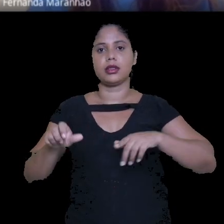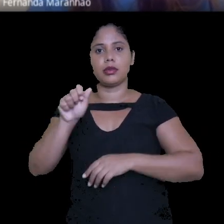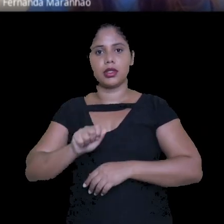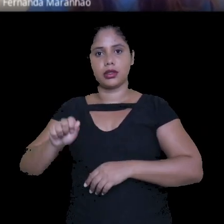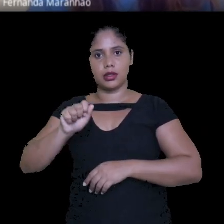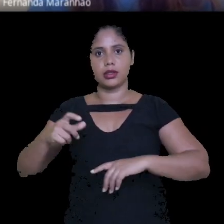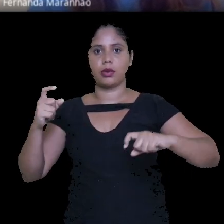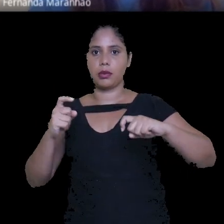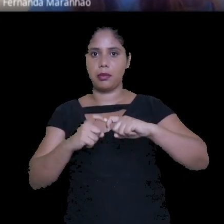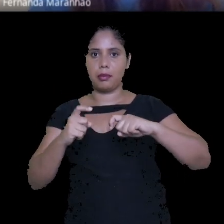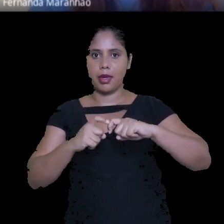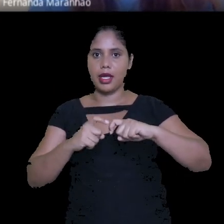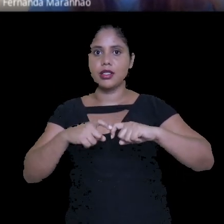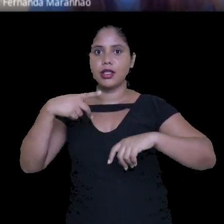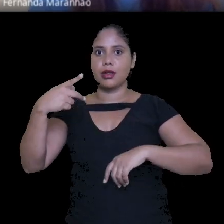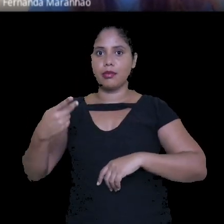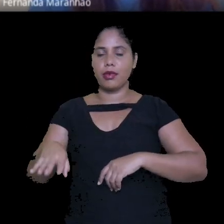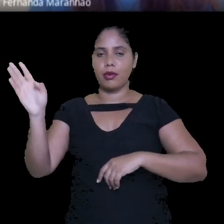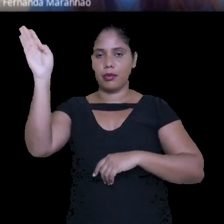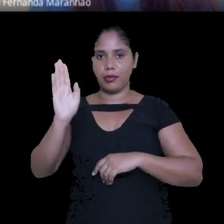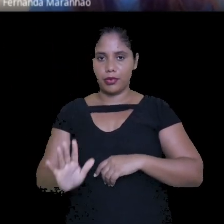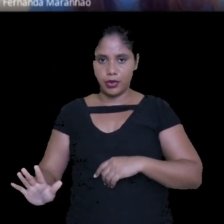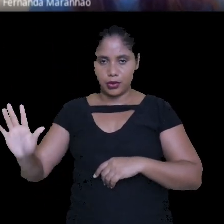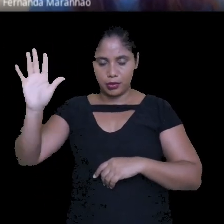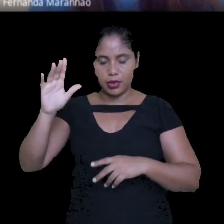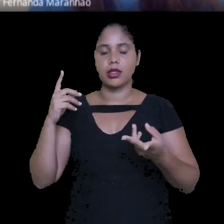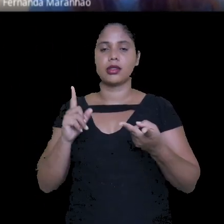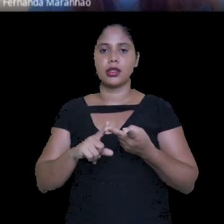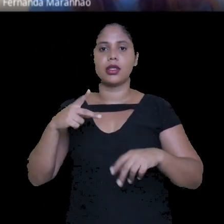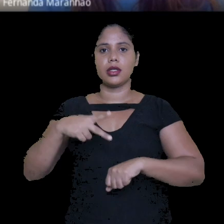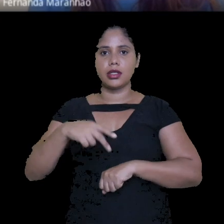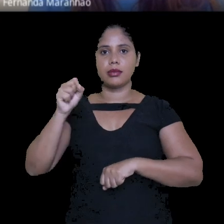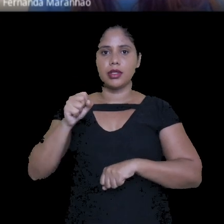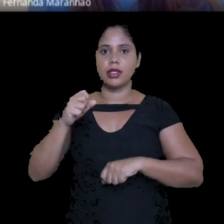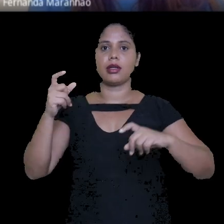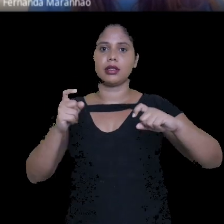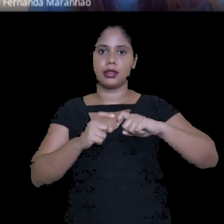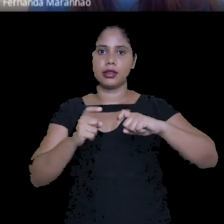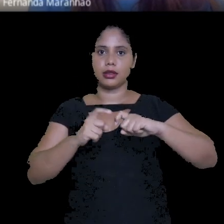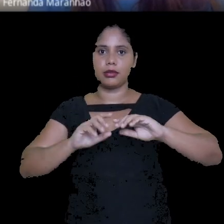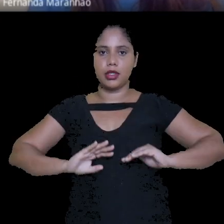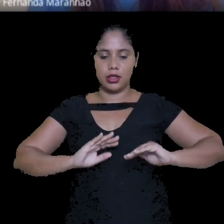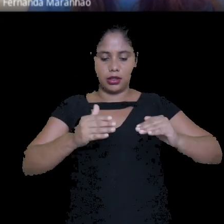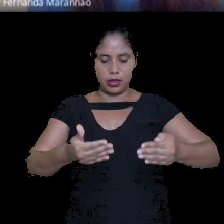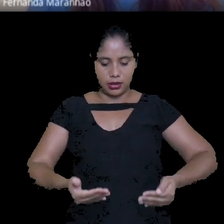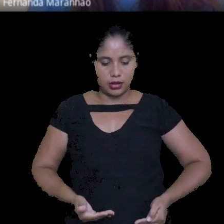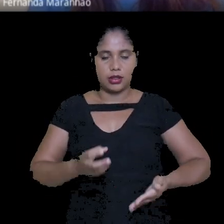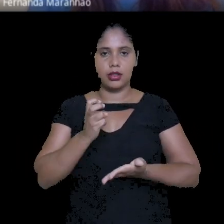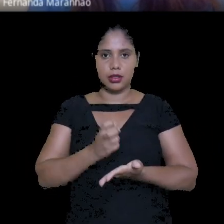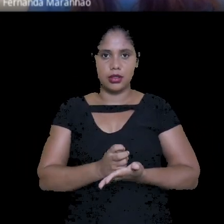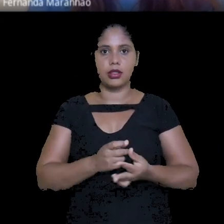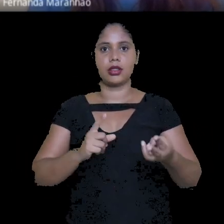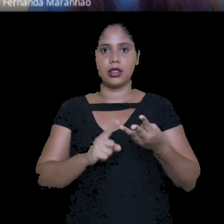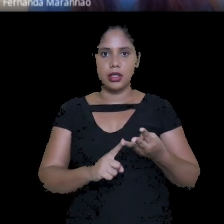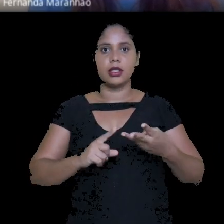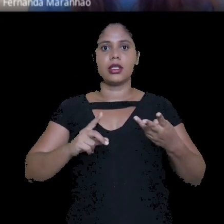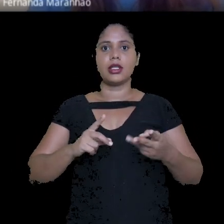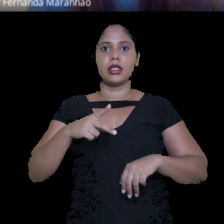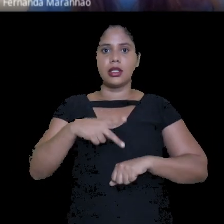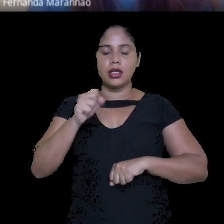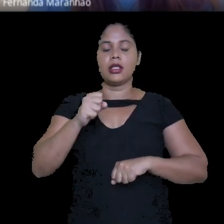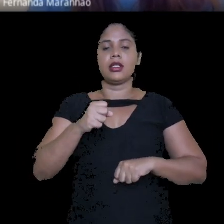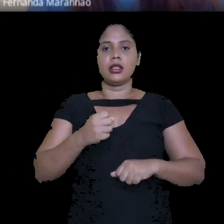Médica Brasileira, e título de ultrassonografia em ginecologia e obstetrícia pelo Colégio Brasileiro de Radiologia